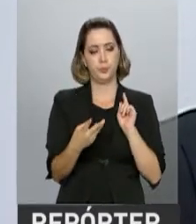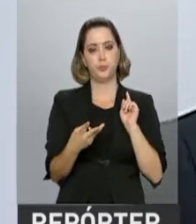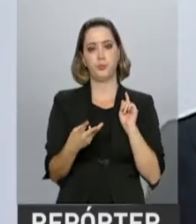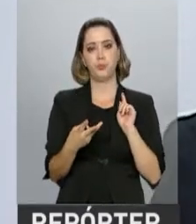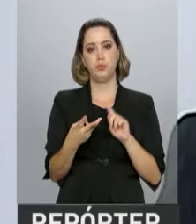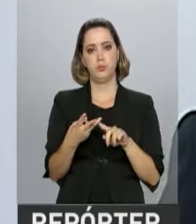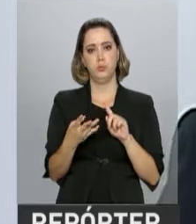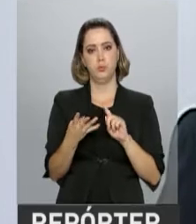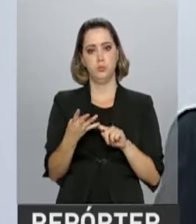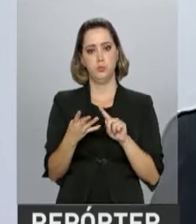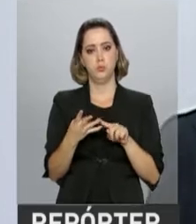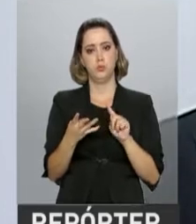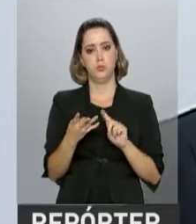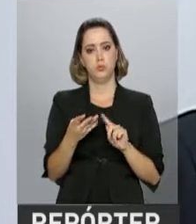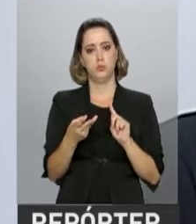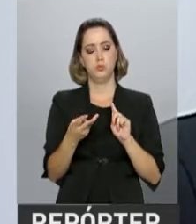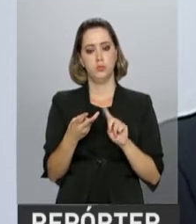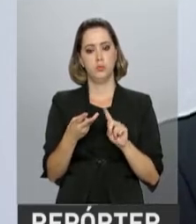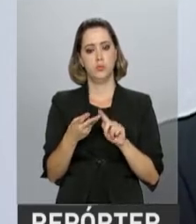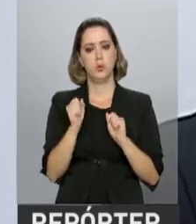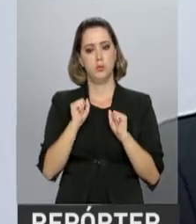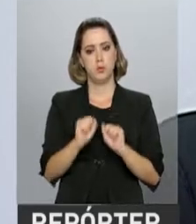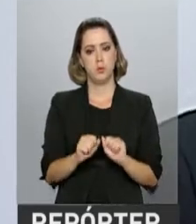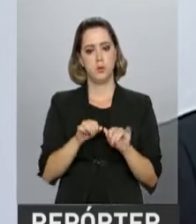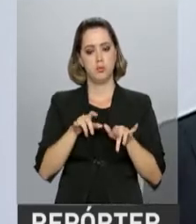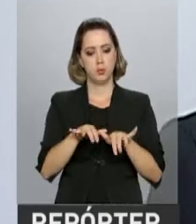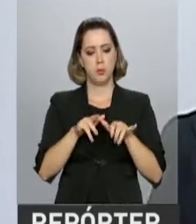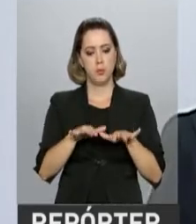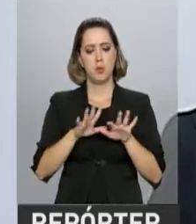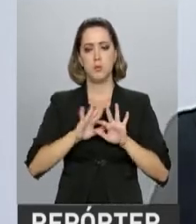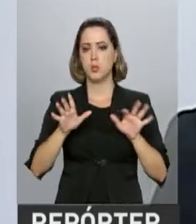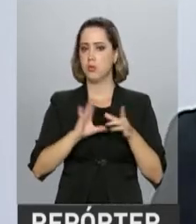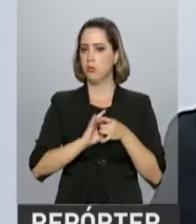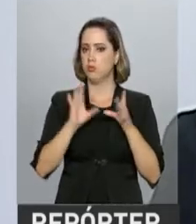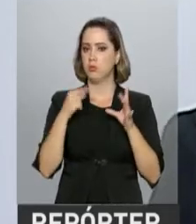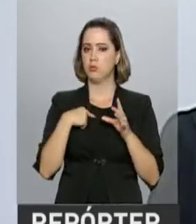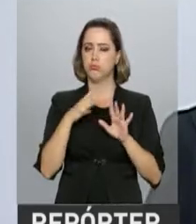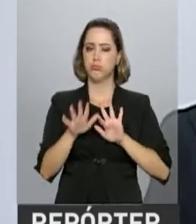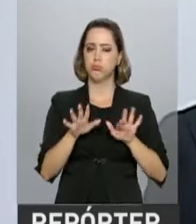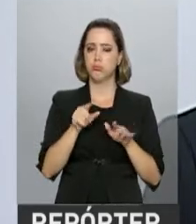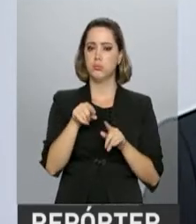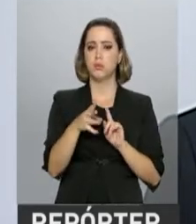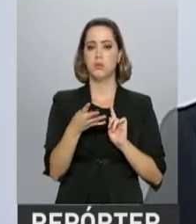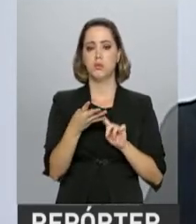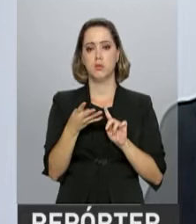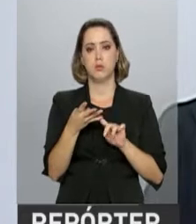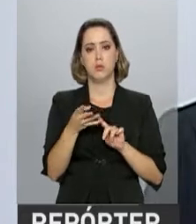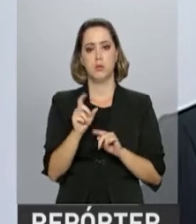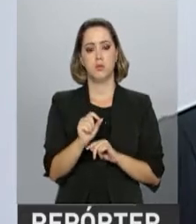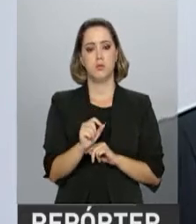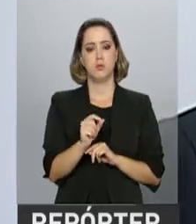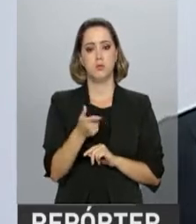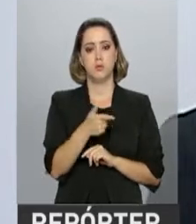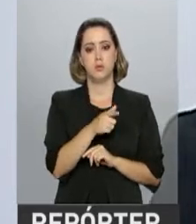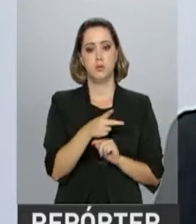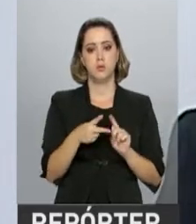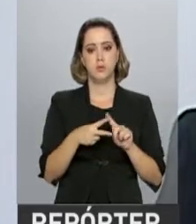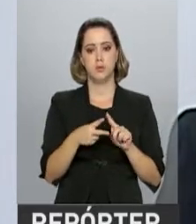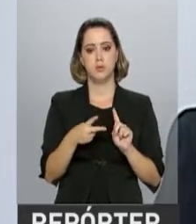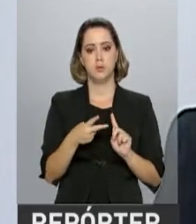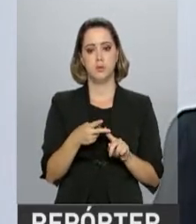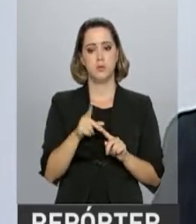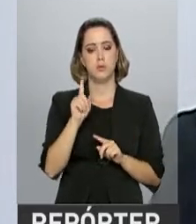é são internas uma permite o preenchimento automático de determinados campos ea outra as outras duas são